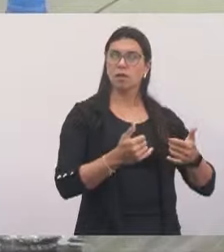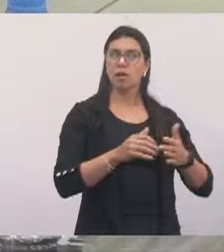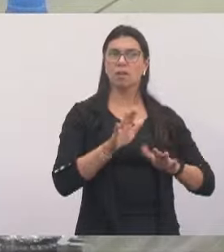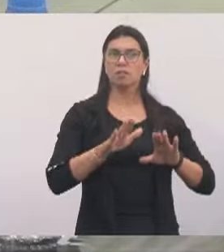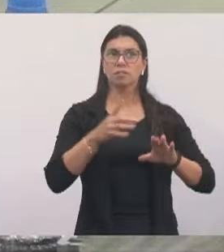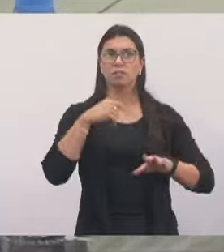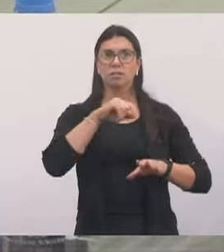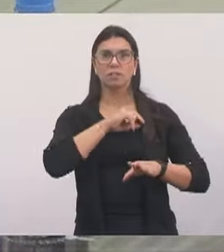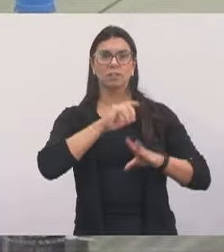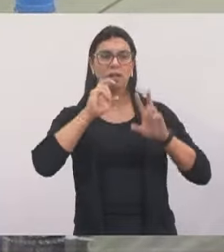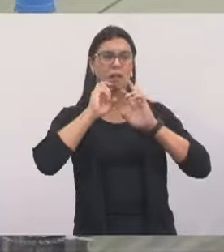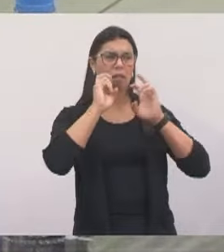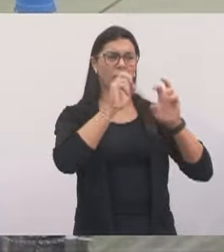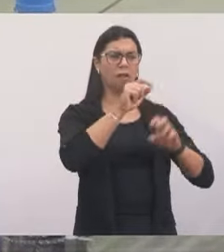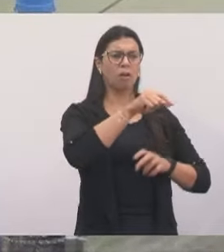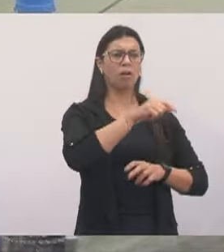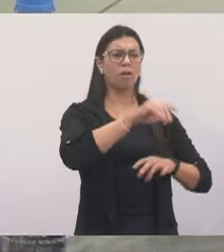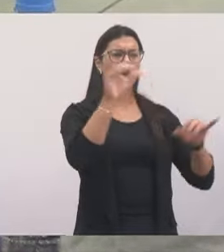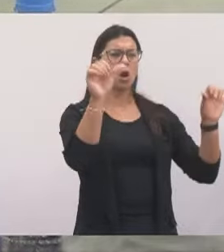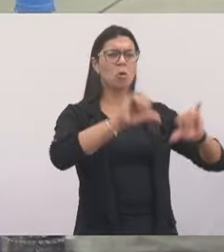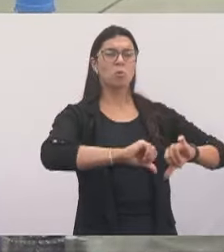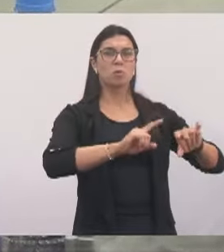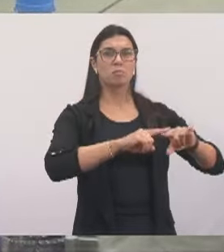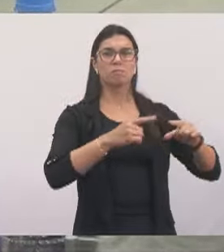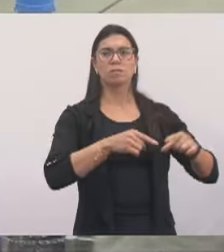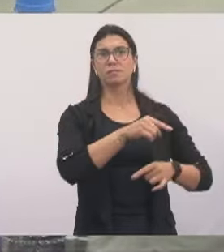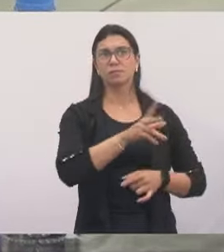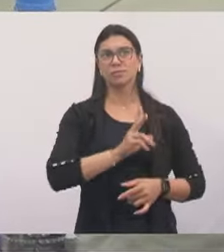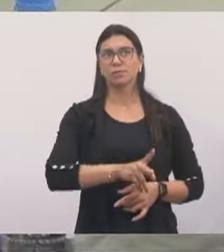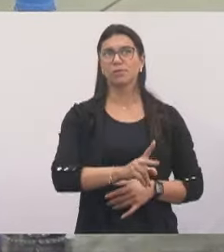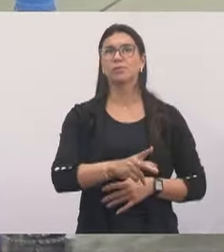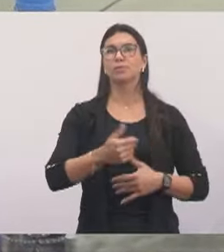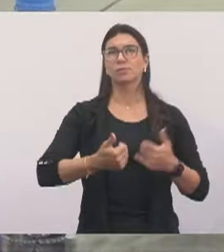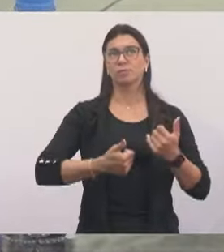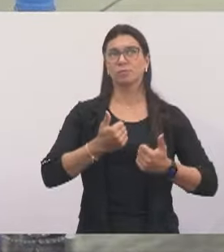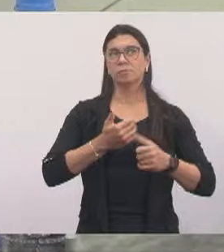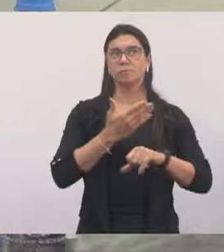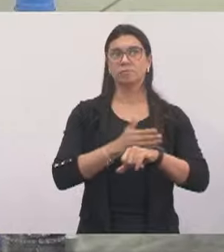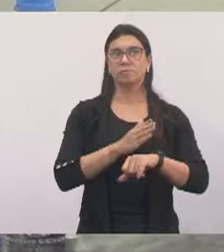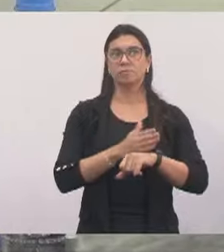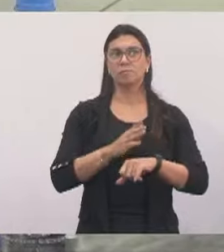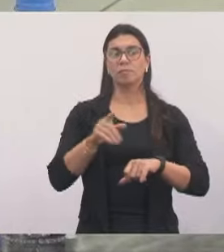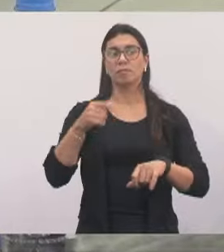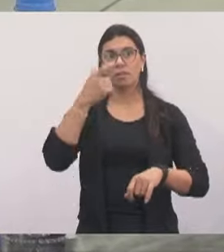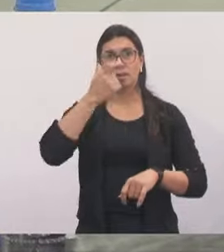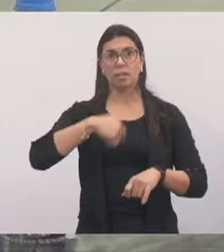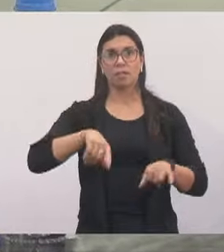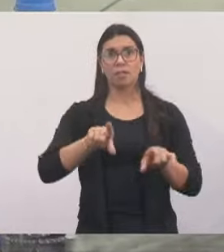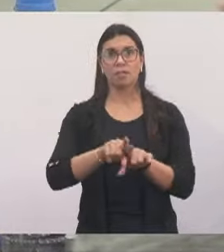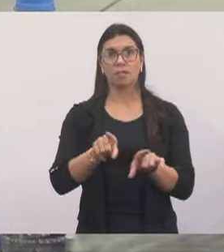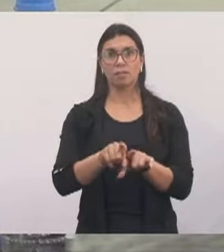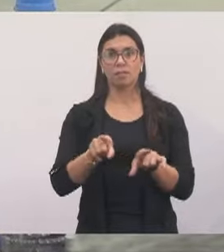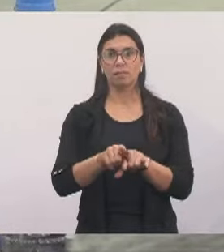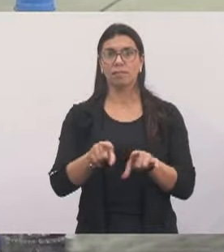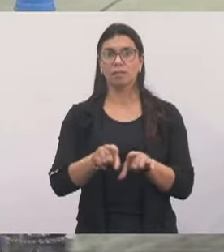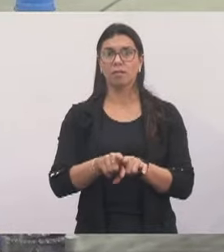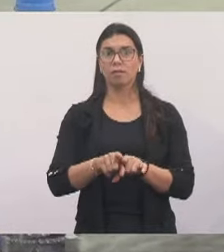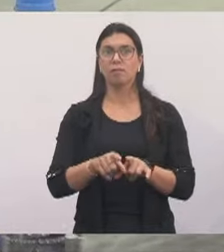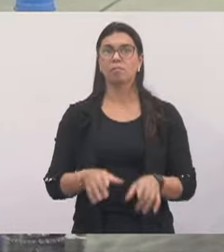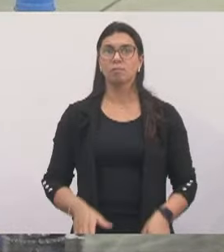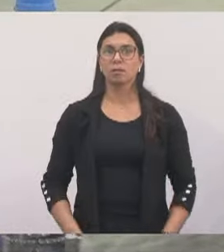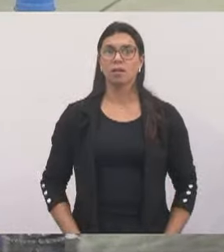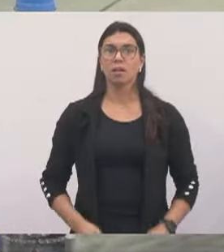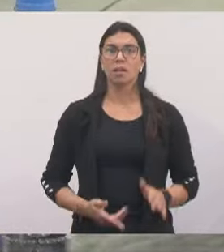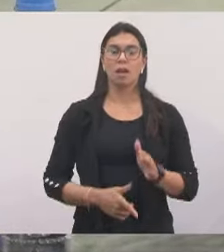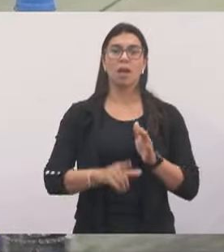mas não adianta. Está ruim, mas está jogando futebol. Né? Eu também fui um cara que andava,